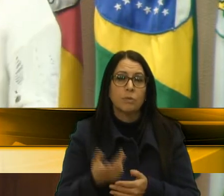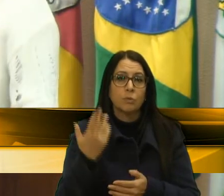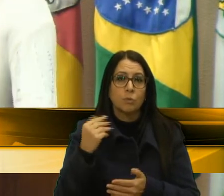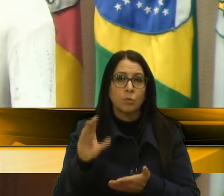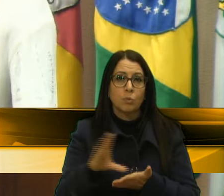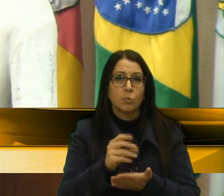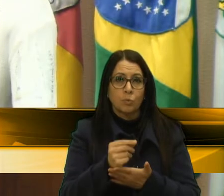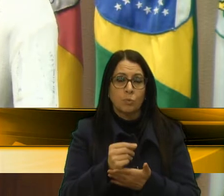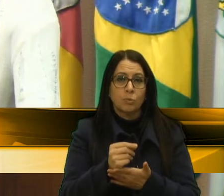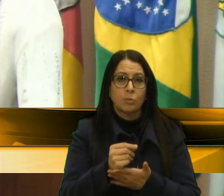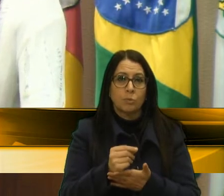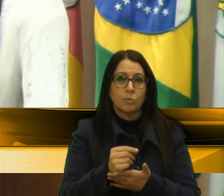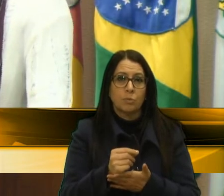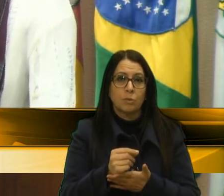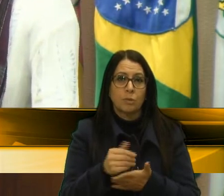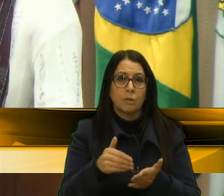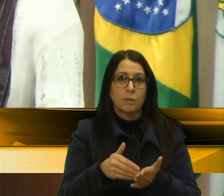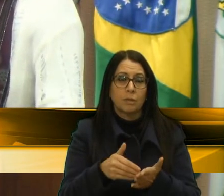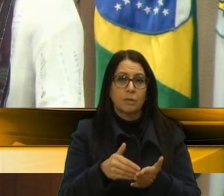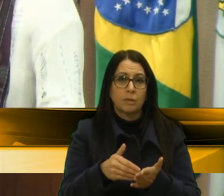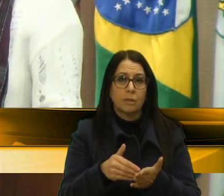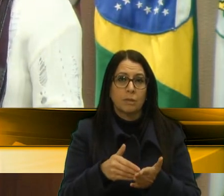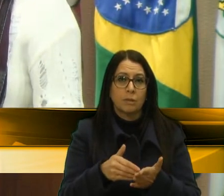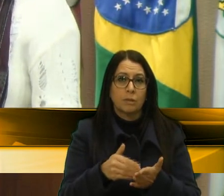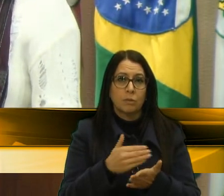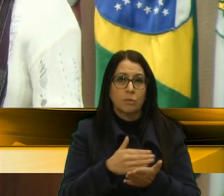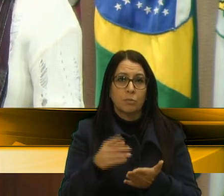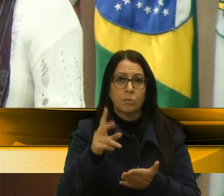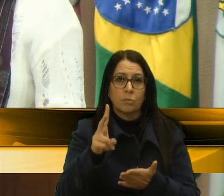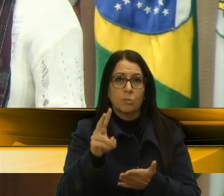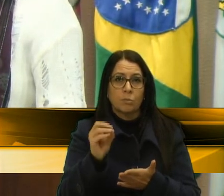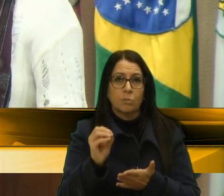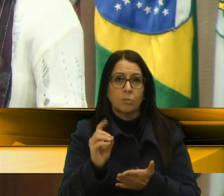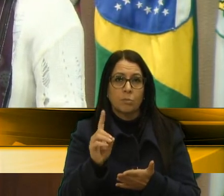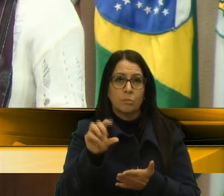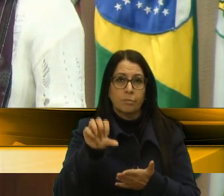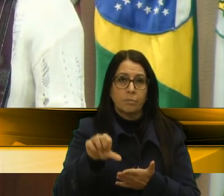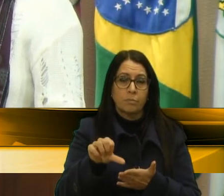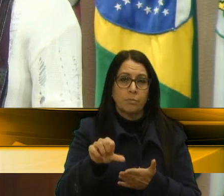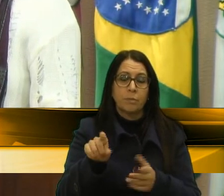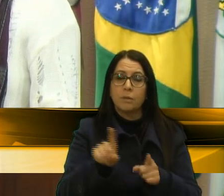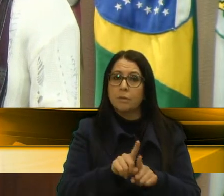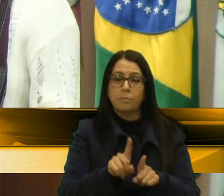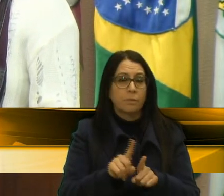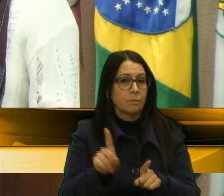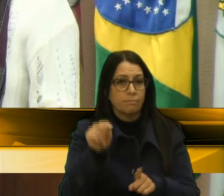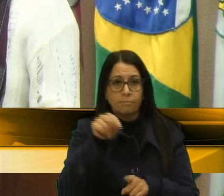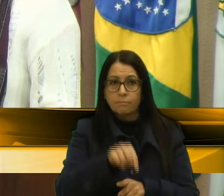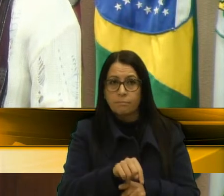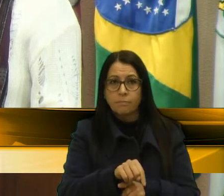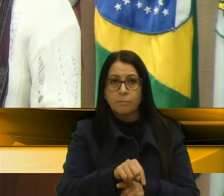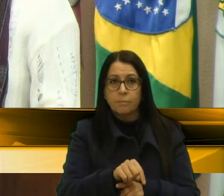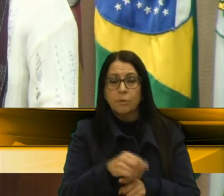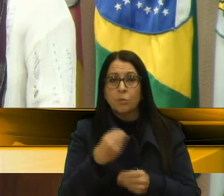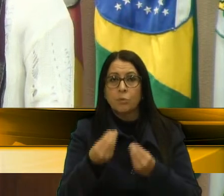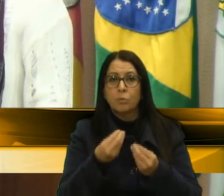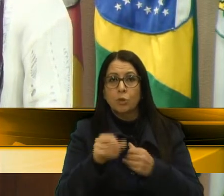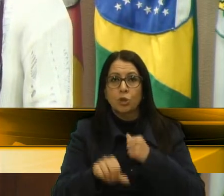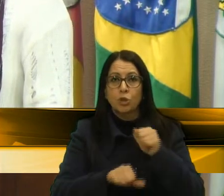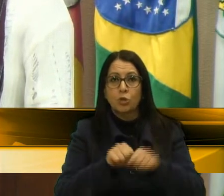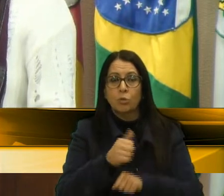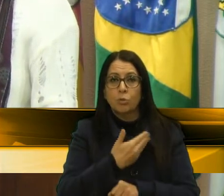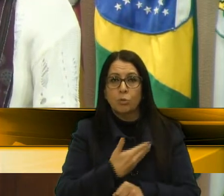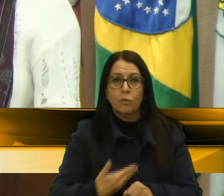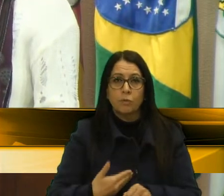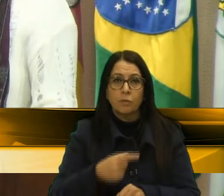recurso estaria disponível apenas até o início de 2019. Que também acabou vindo com a situação da troca do